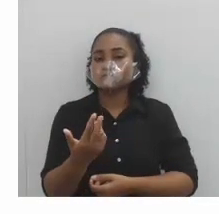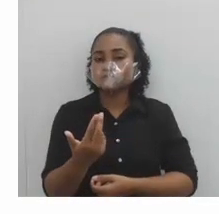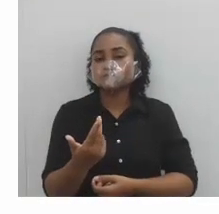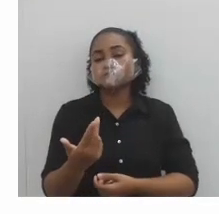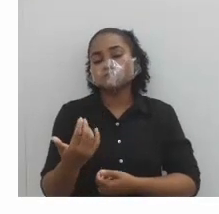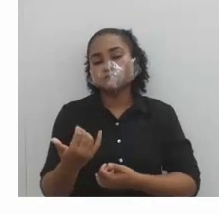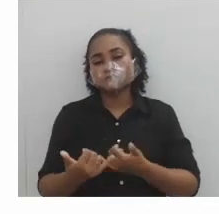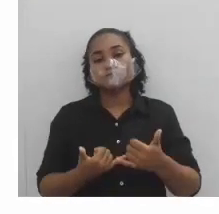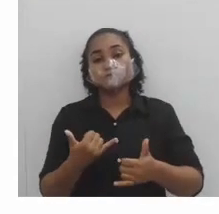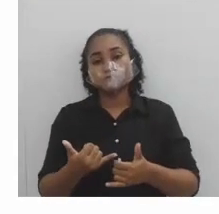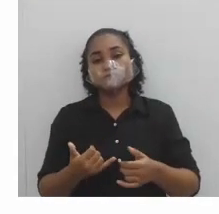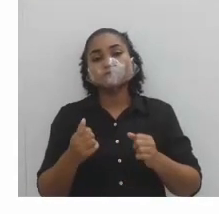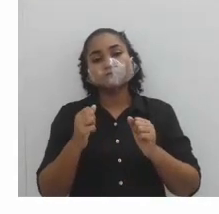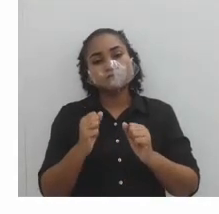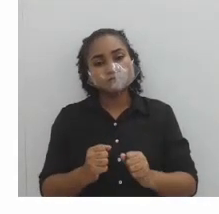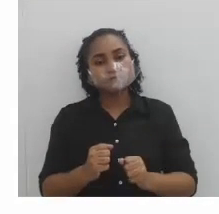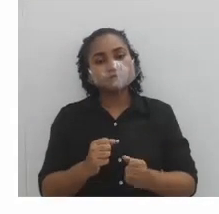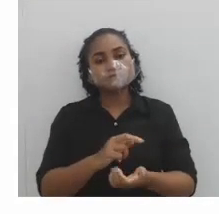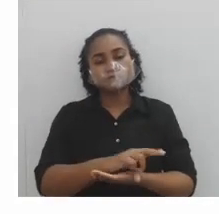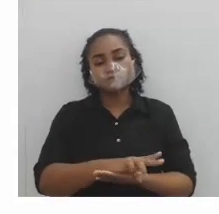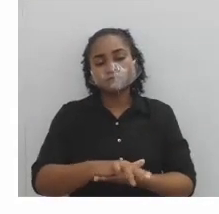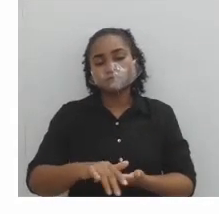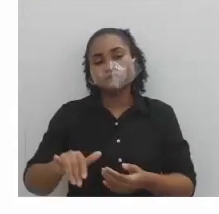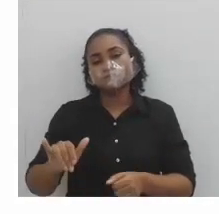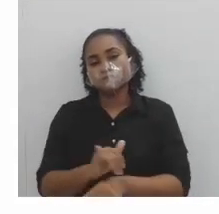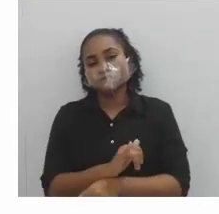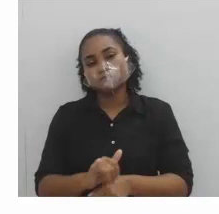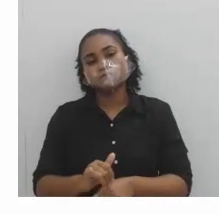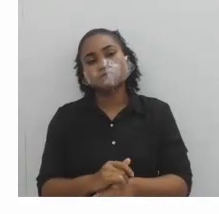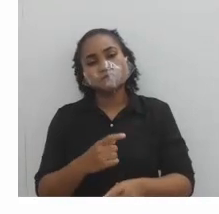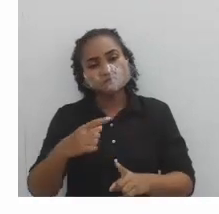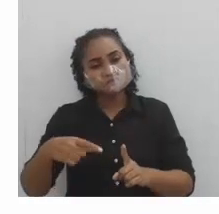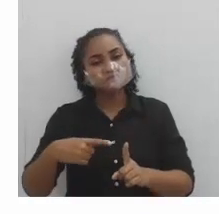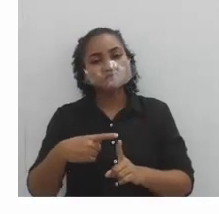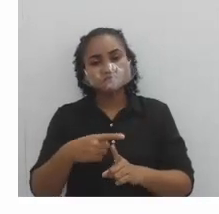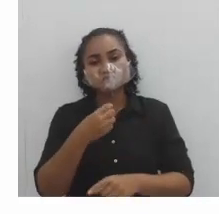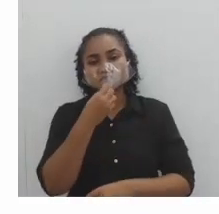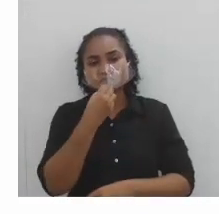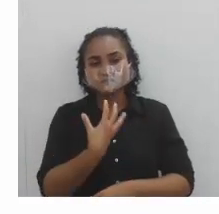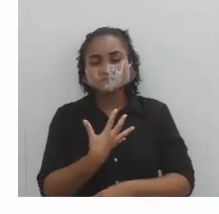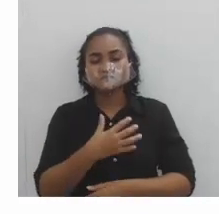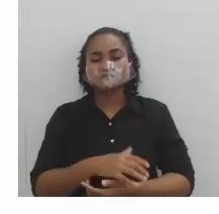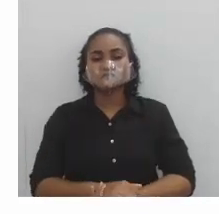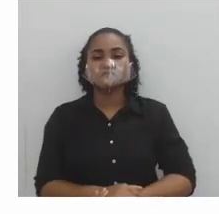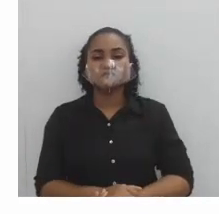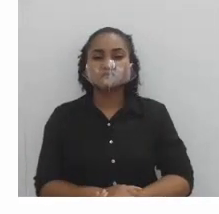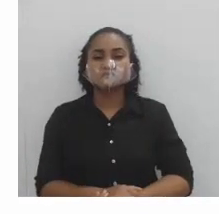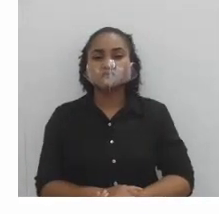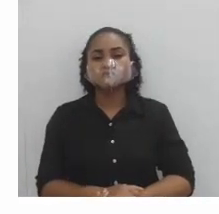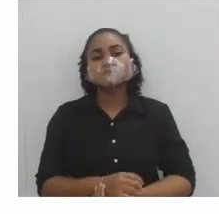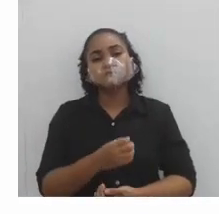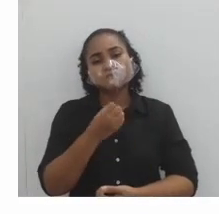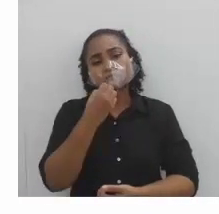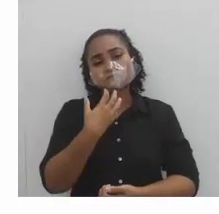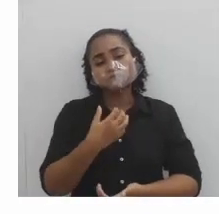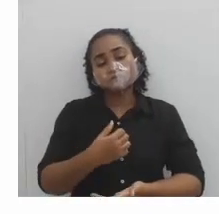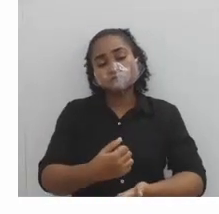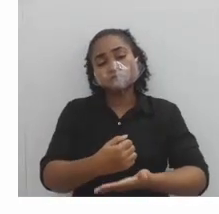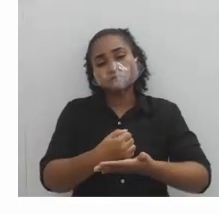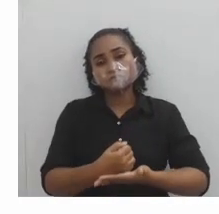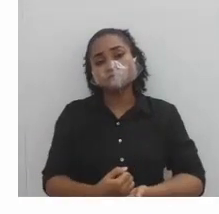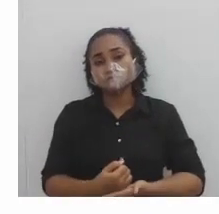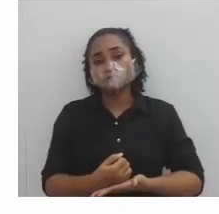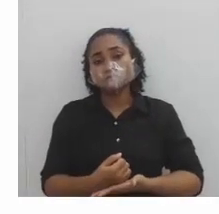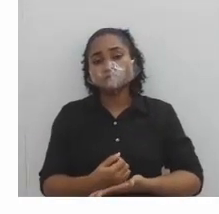pode ser jogado de diversas maneiras, então é uma coisa muito positiva e que é muito bem aceita e deve ser